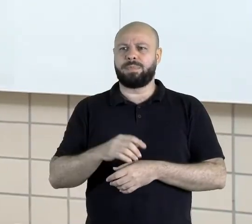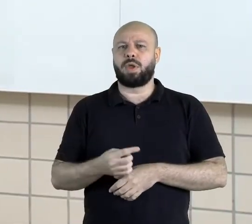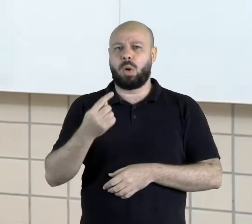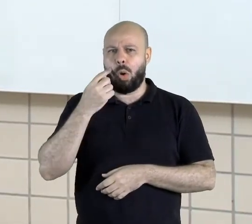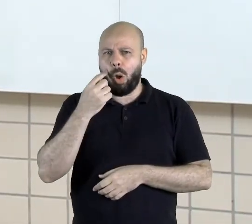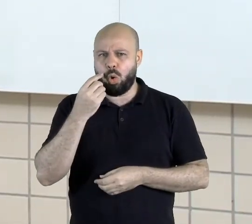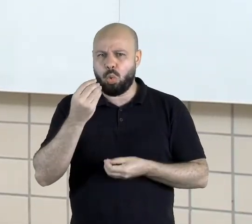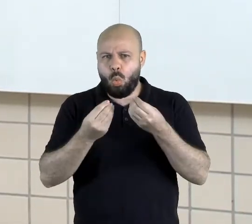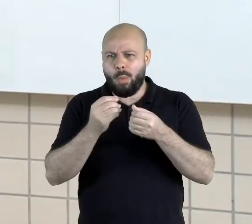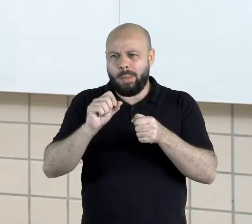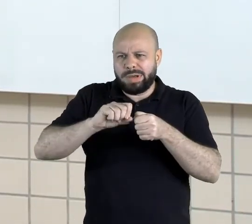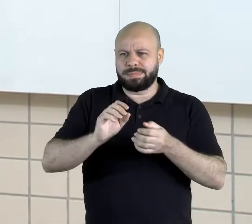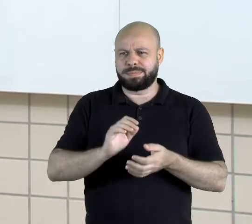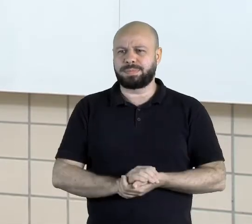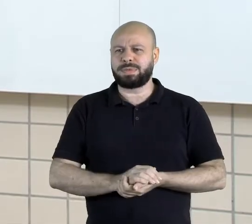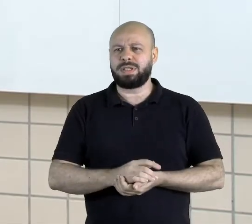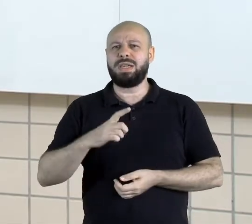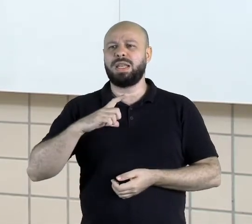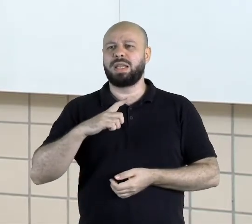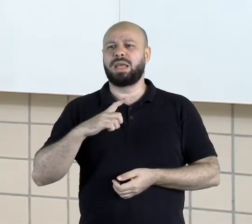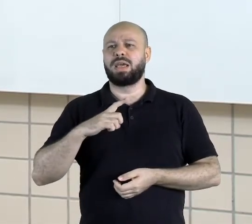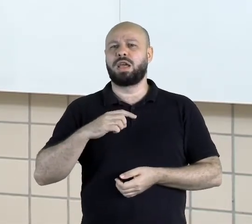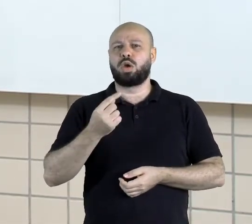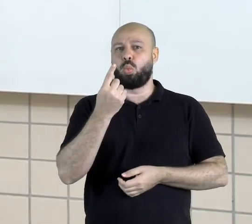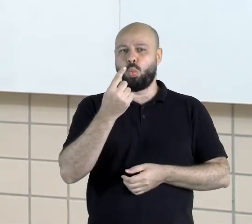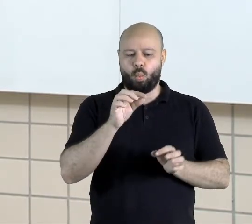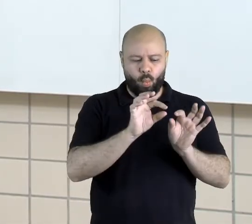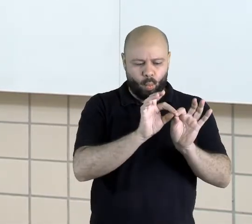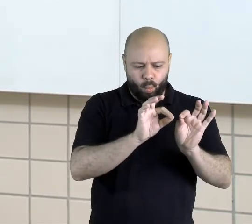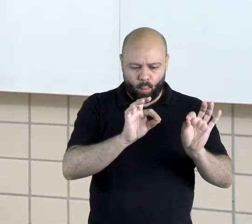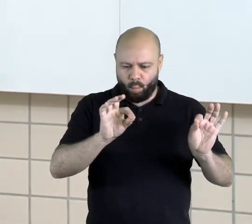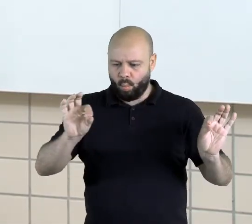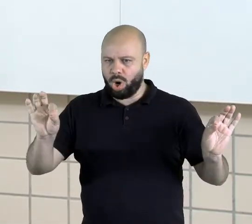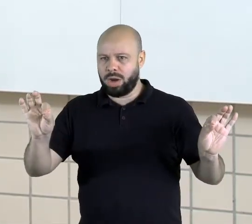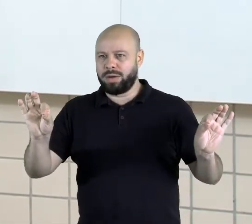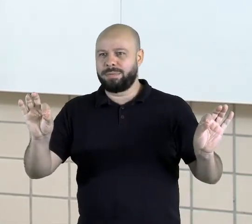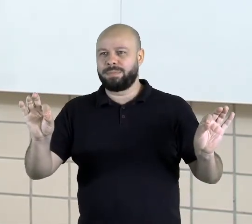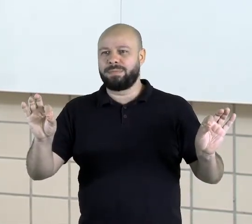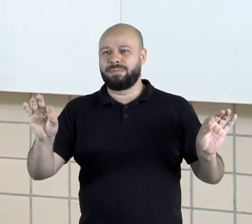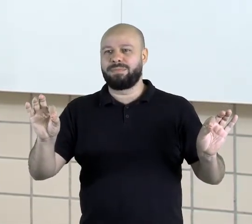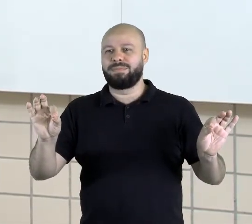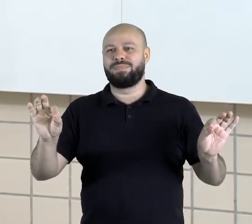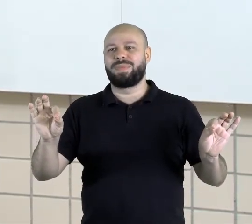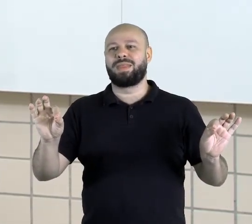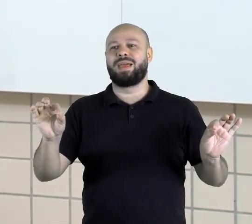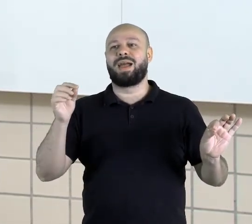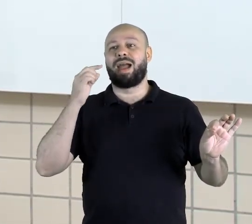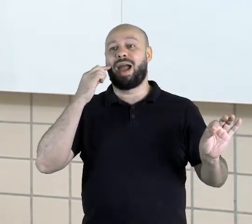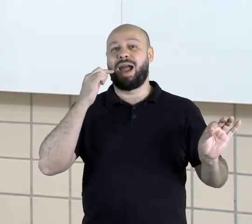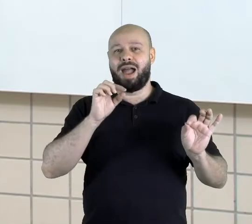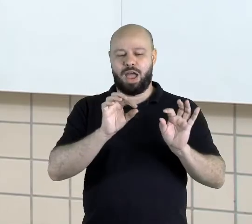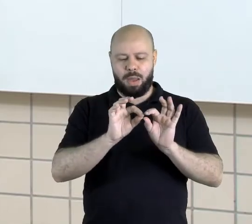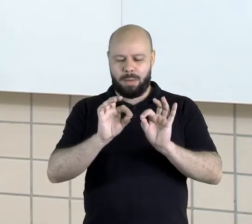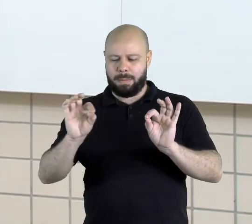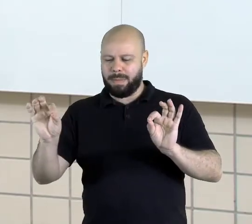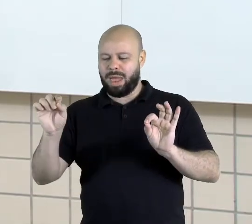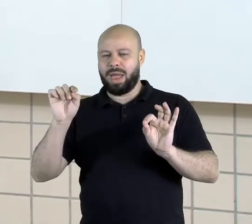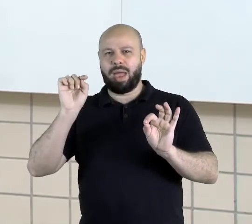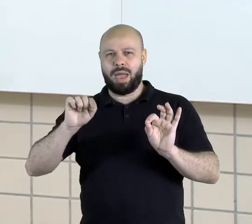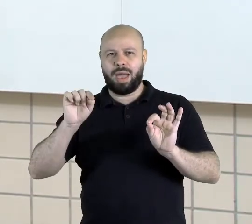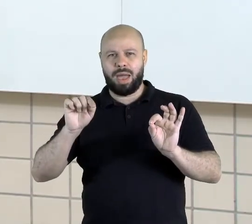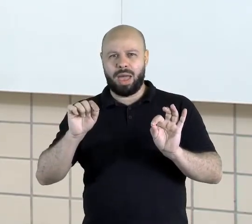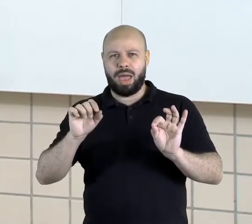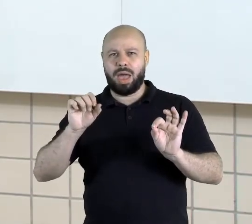ó. Eu tenho, na verdade, um barbante pintado com a cor azul e a outra pintada com a cor branca. E um outro